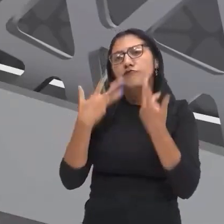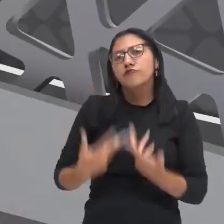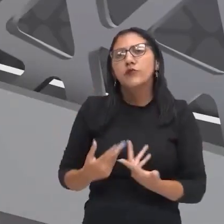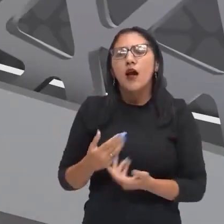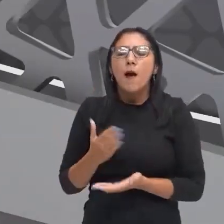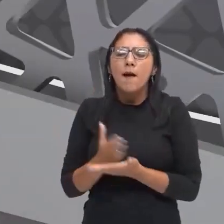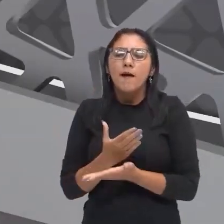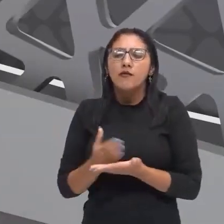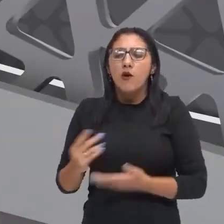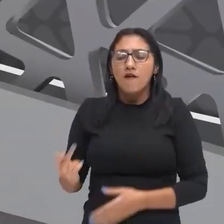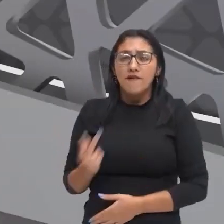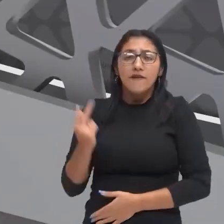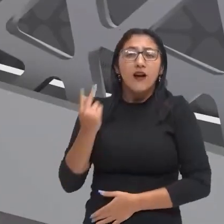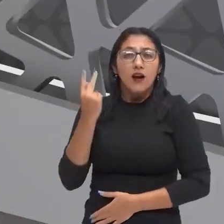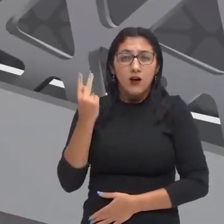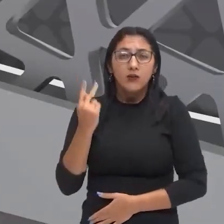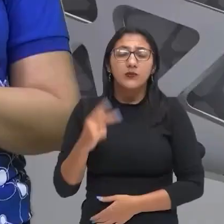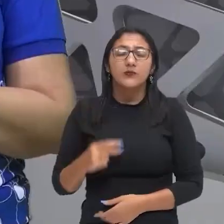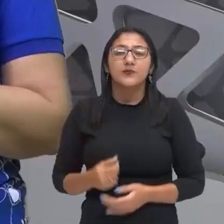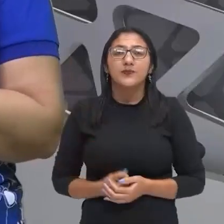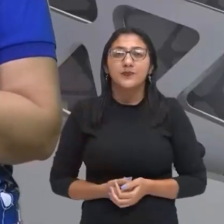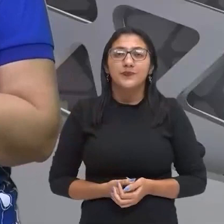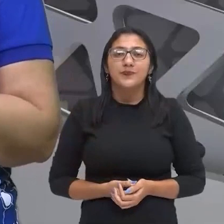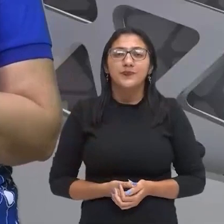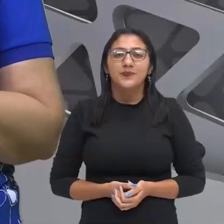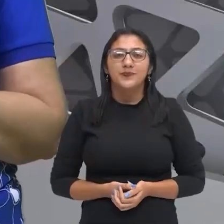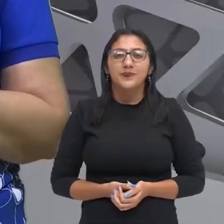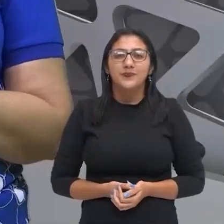também para que a gente possa se conhecer. Vamos lá?